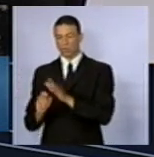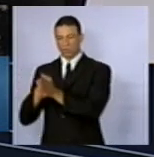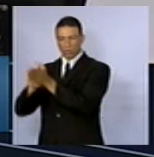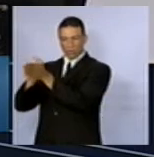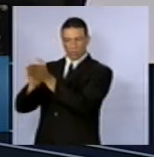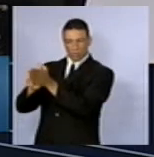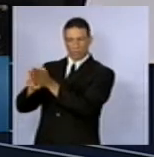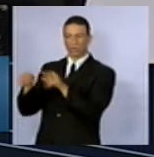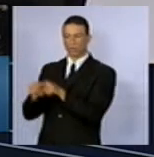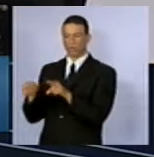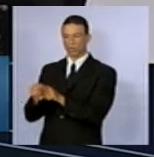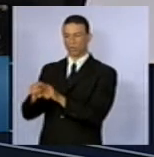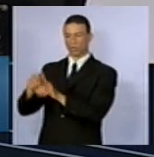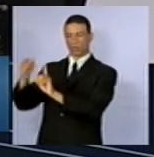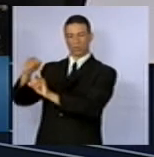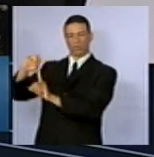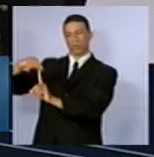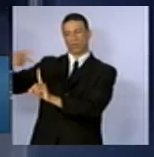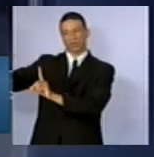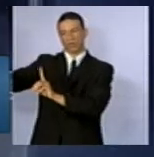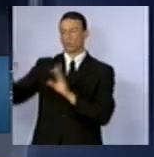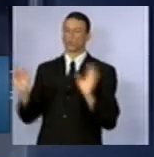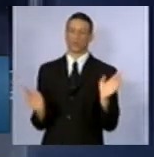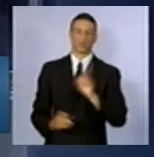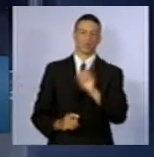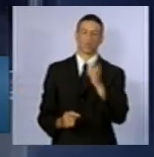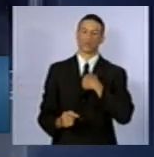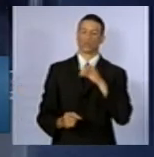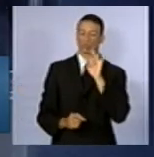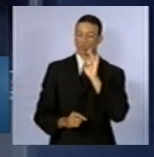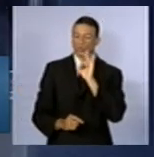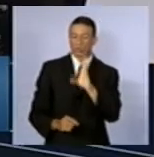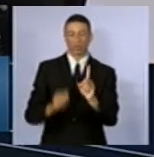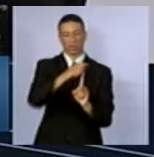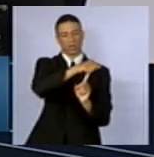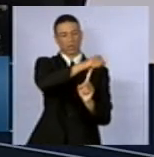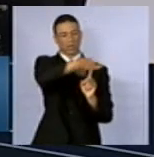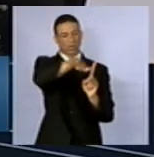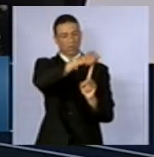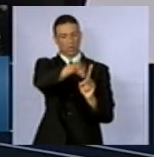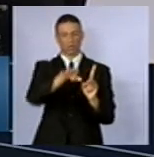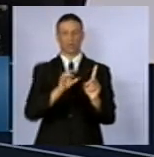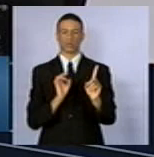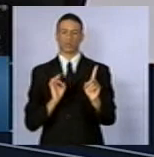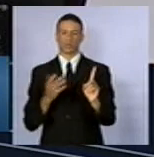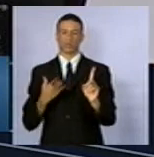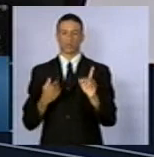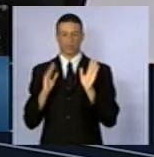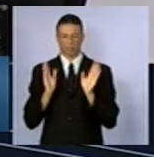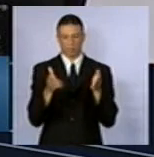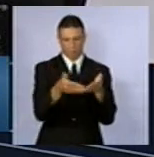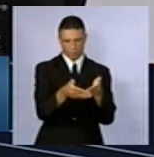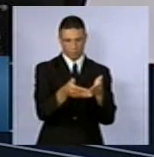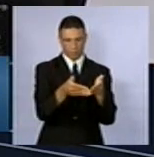distribuição ou não não nossa gestão é na linha de transmissão só na linha de transmissão sim